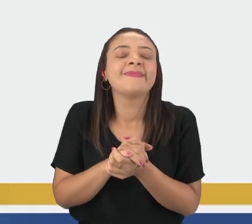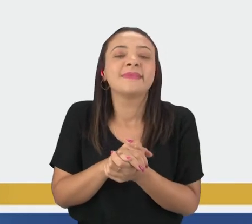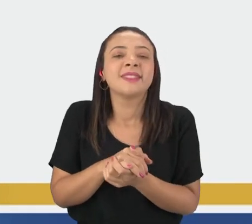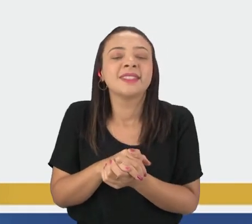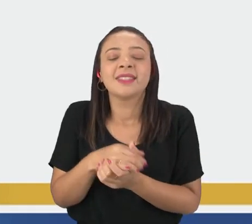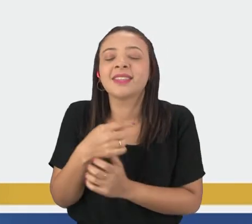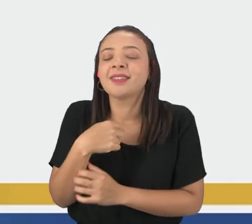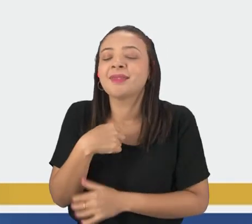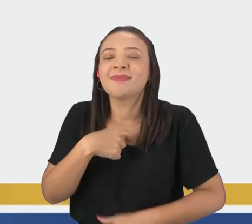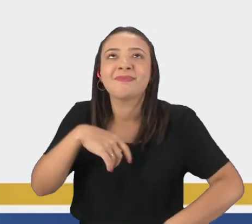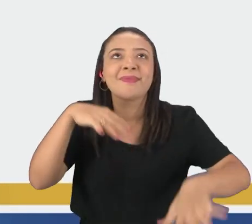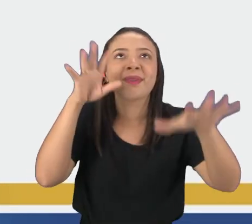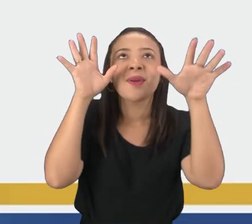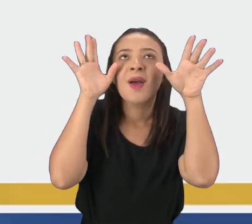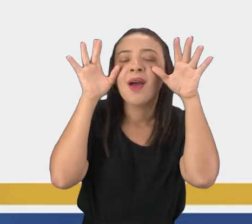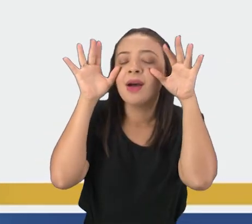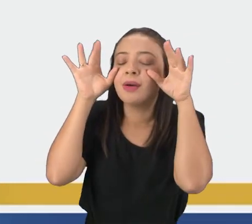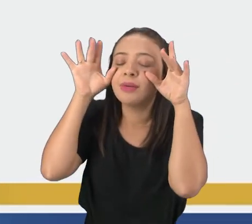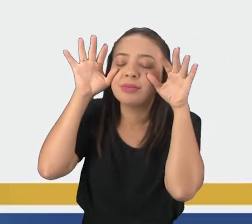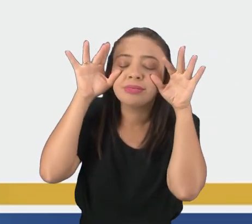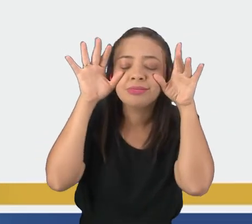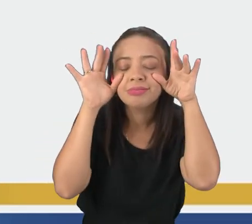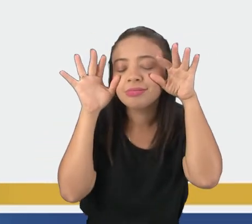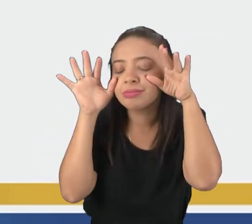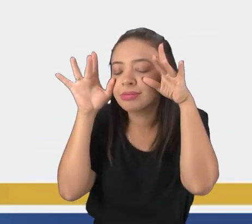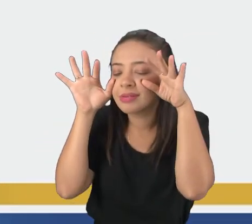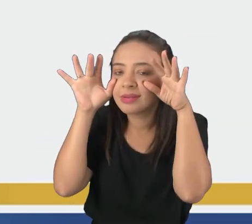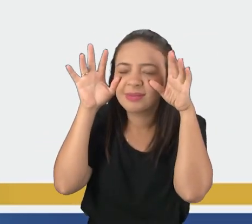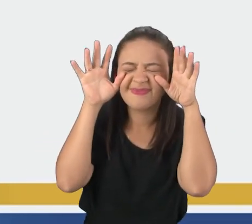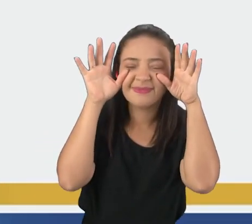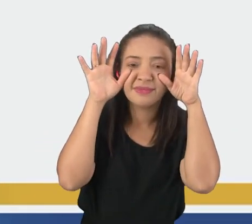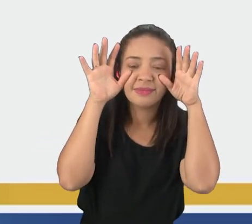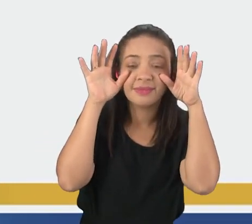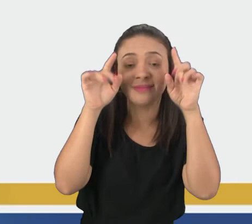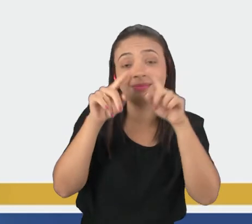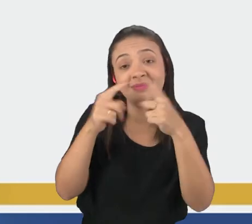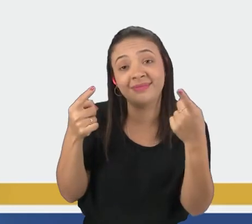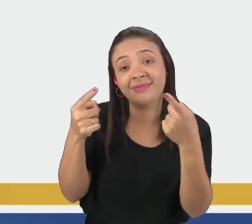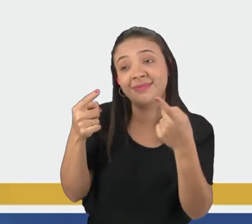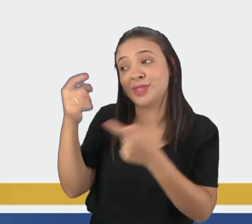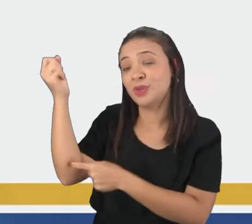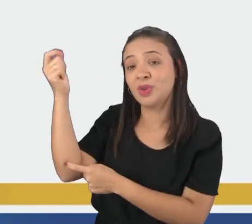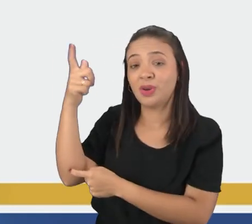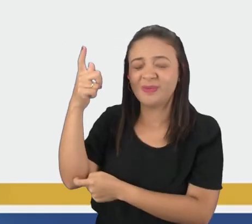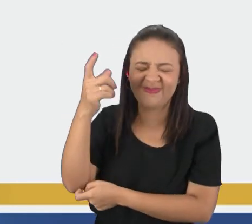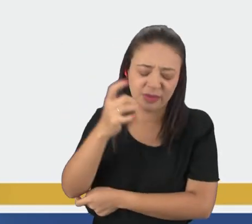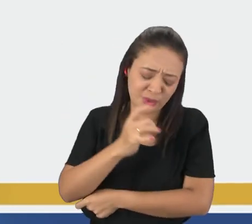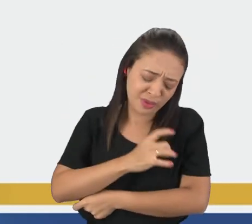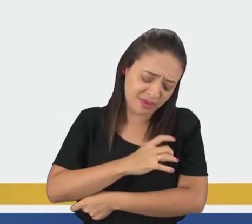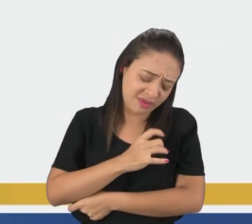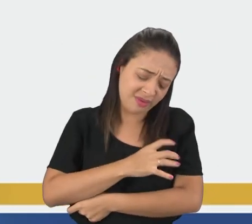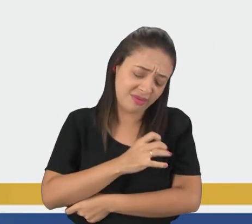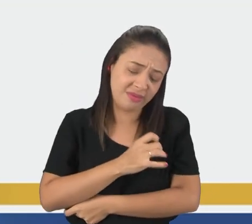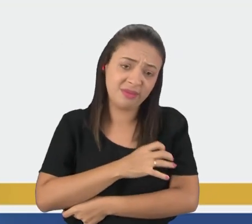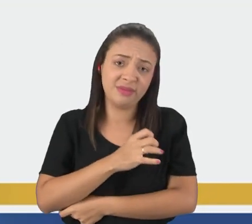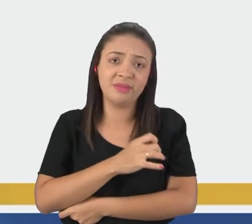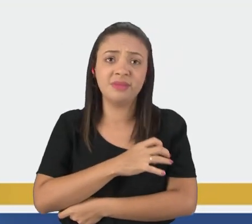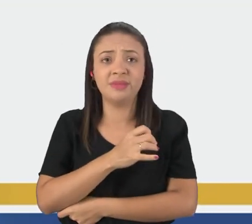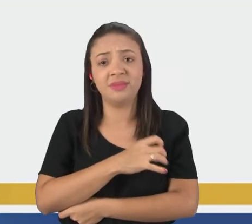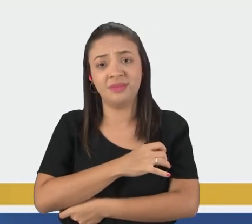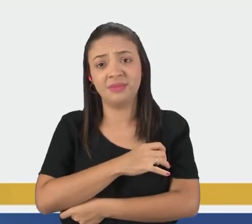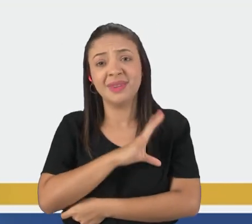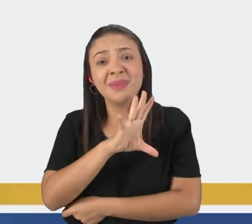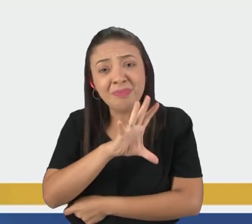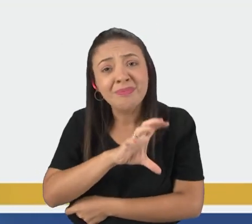Estava completamente apaixonada. Mas o sol ficou com medo.